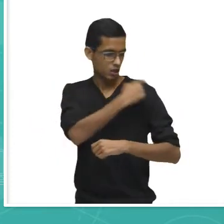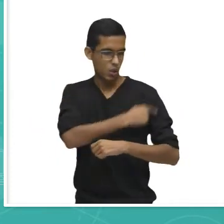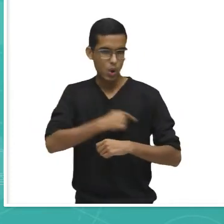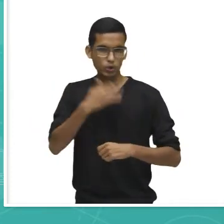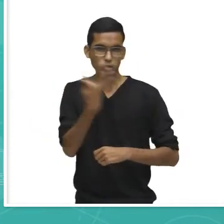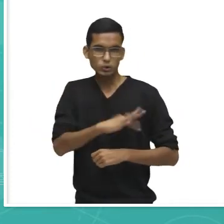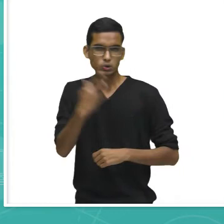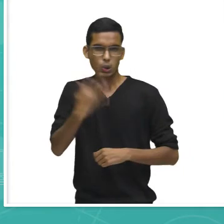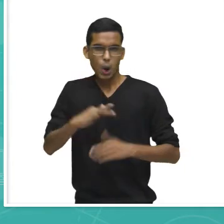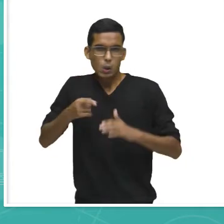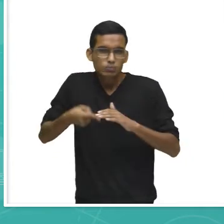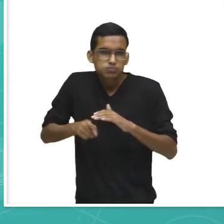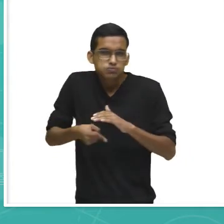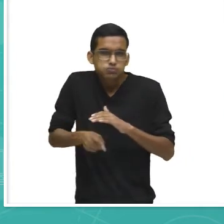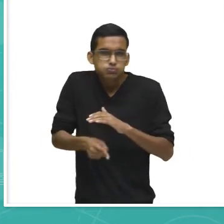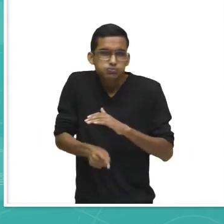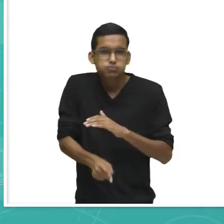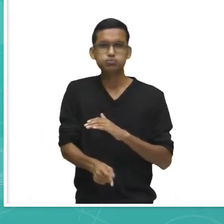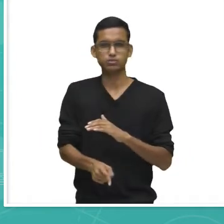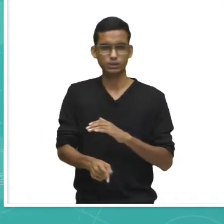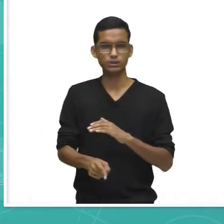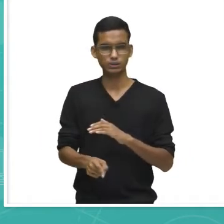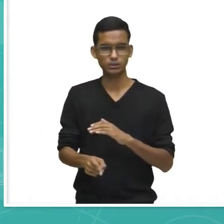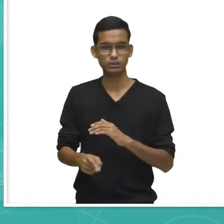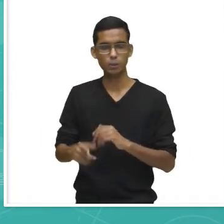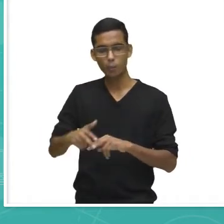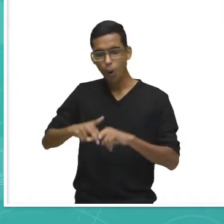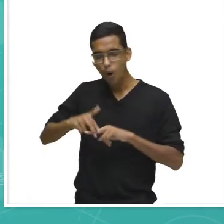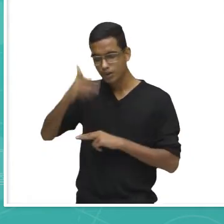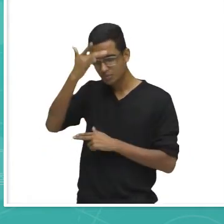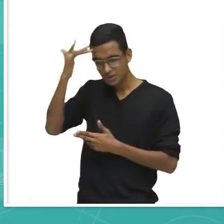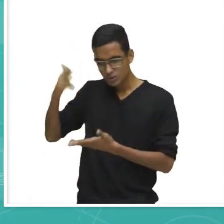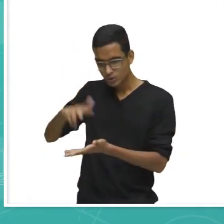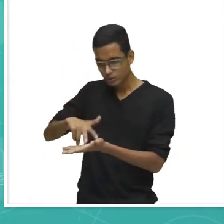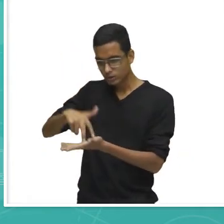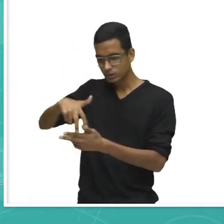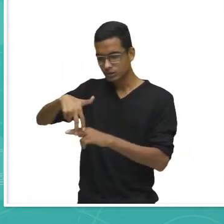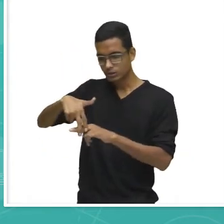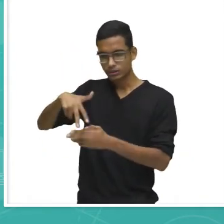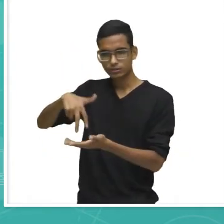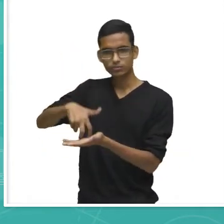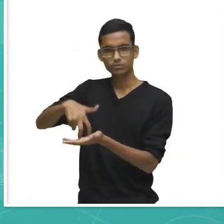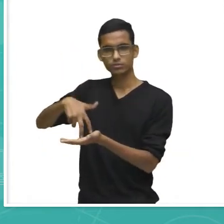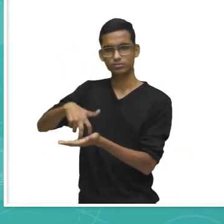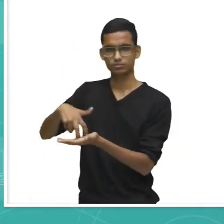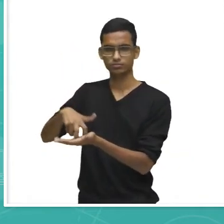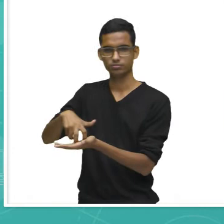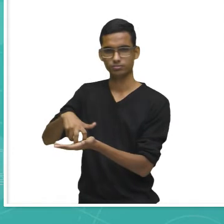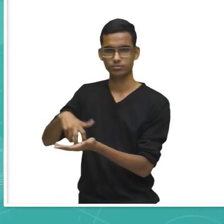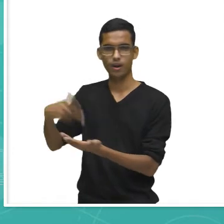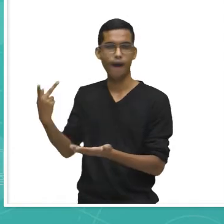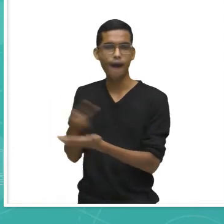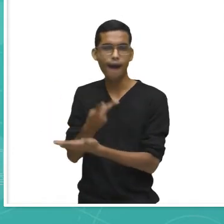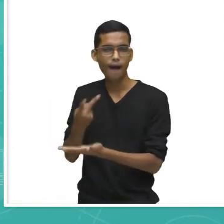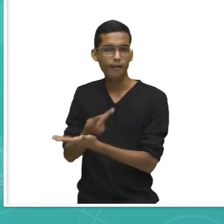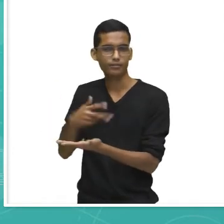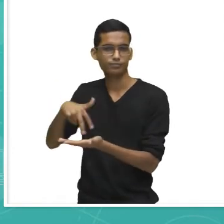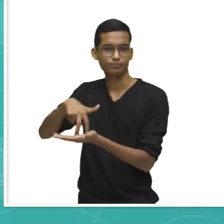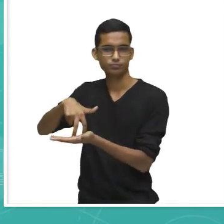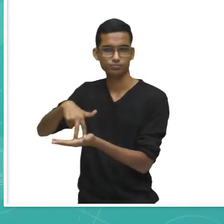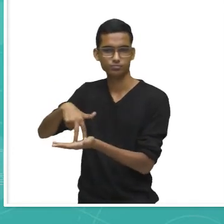Pela contínua postura inadequada. Quando a gente não tem uma mobília correta do local onde a gente